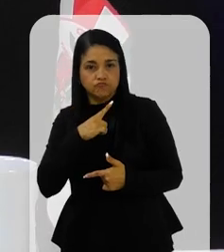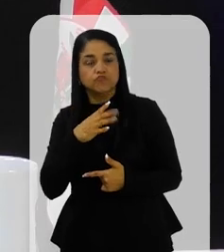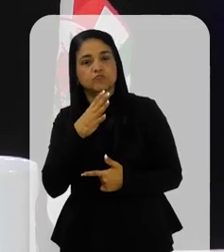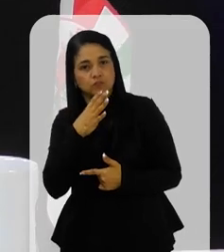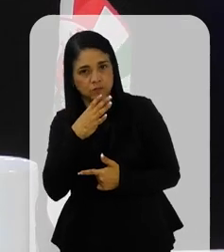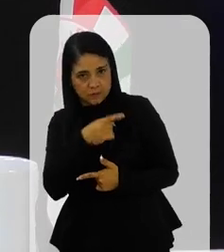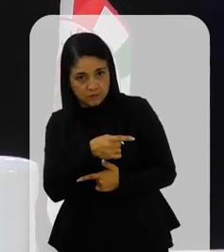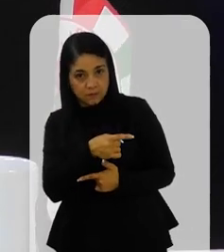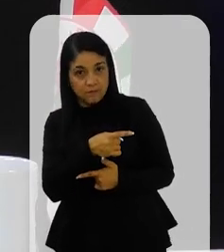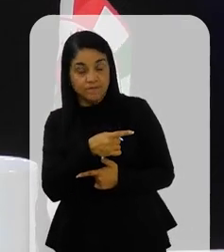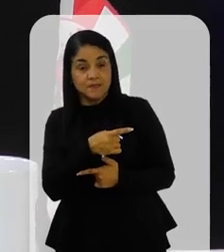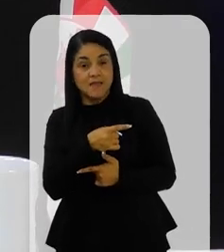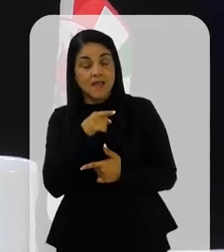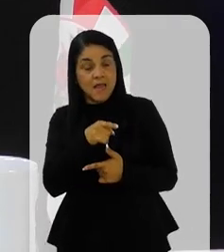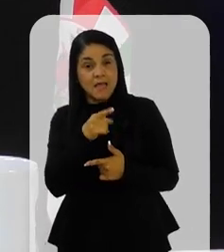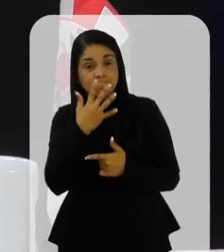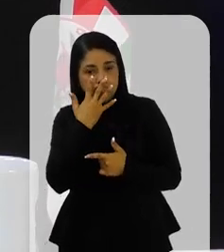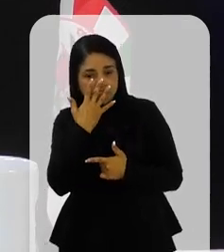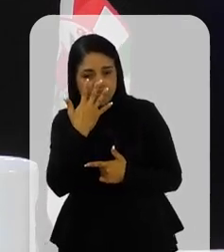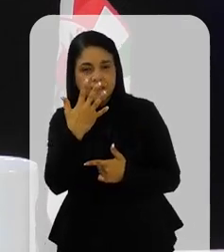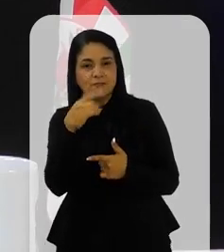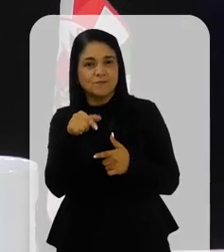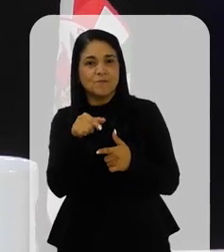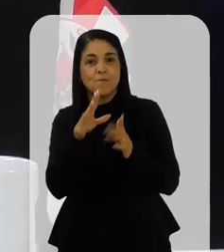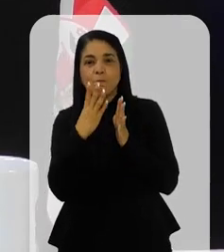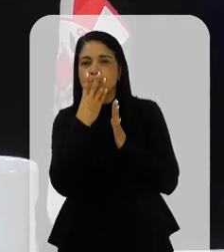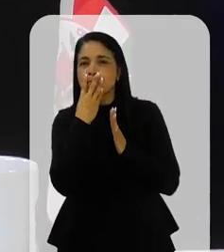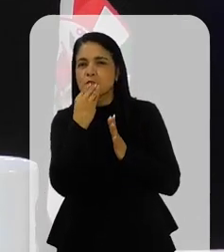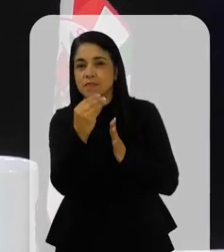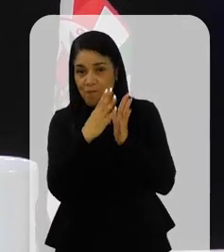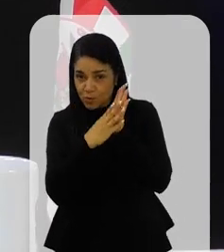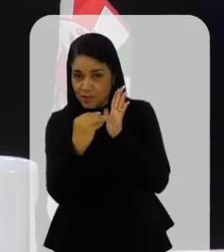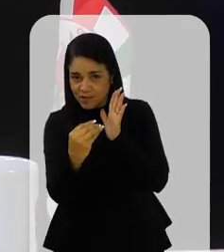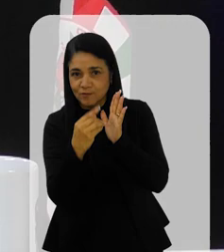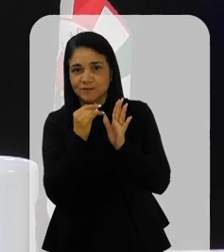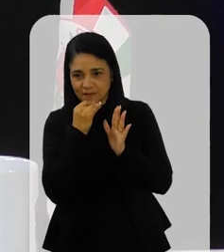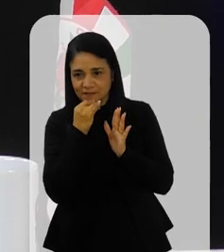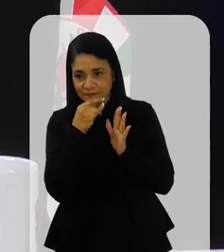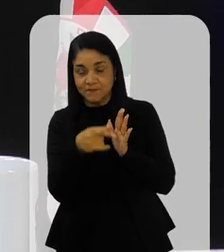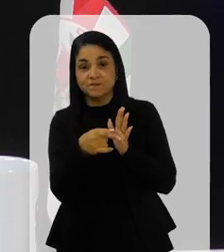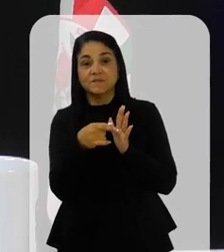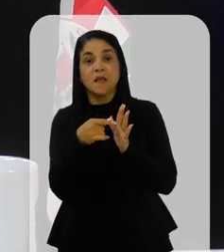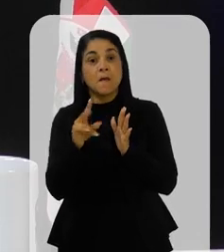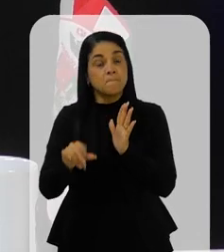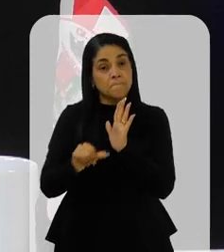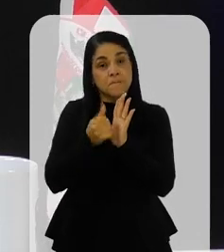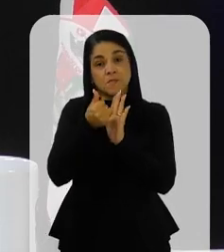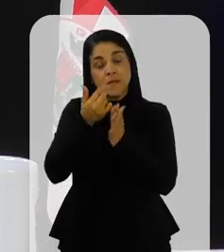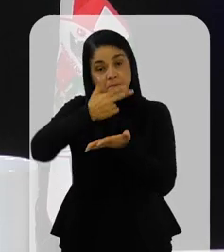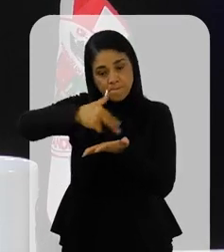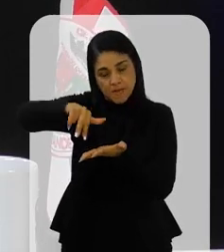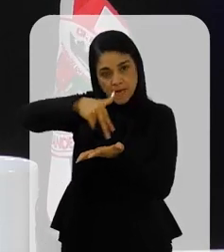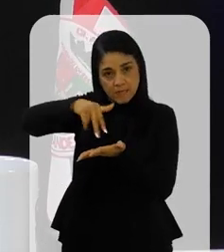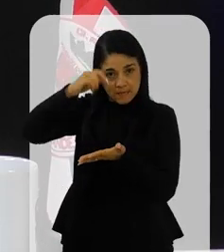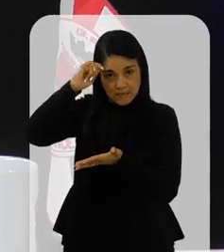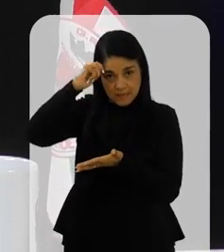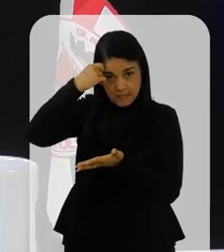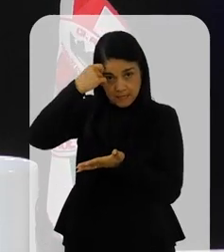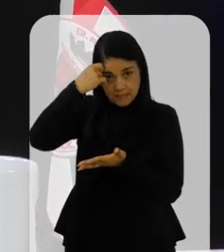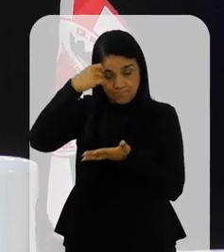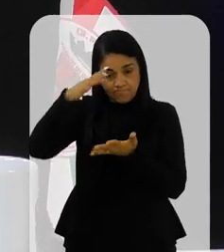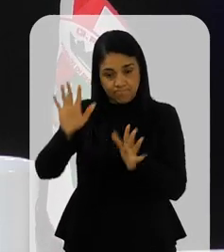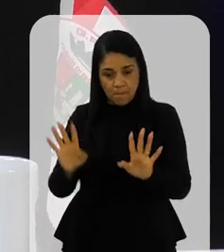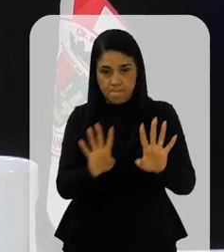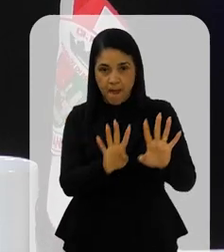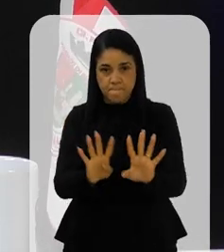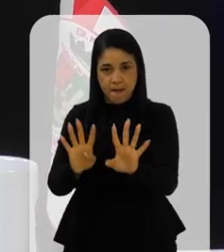de conhecê-la, entendeu? É um espelho, porque foi a primeira bailarina negra e colocar uma